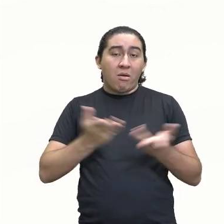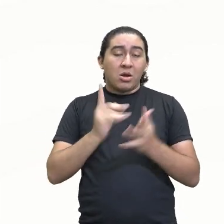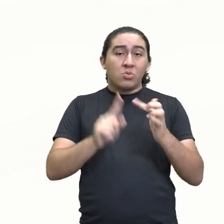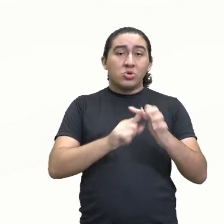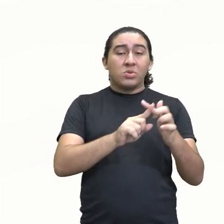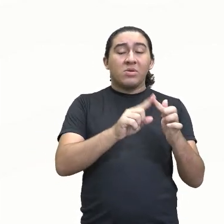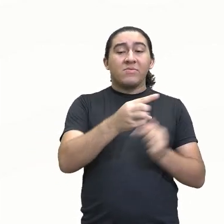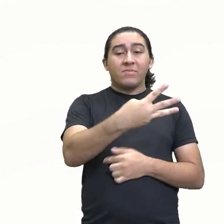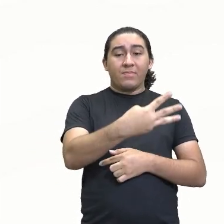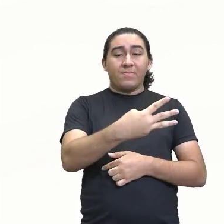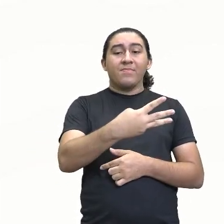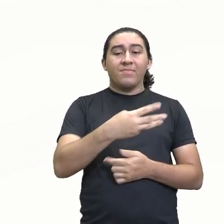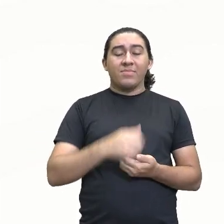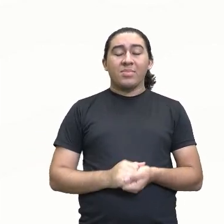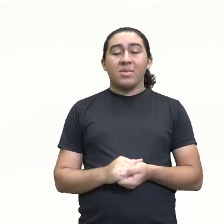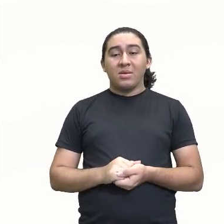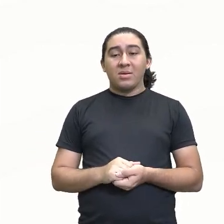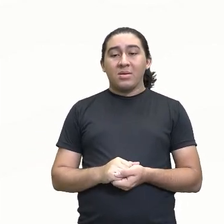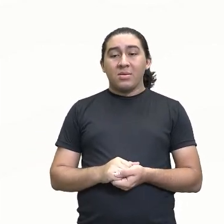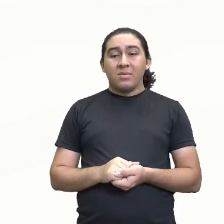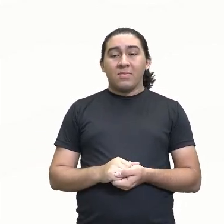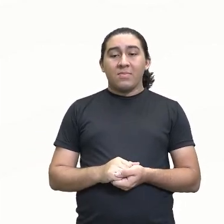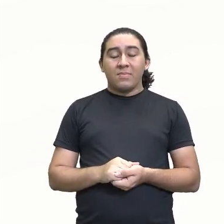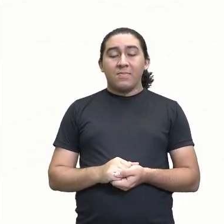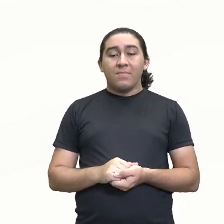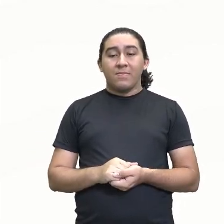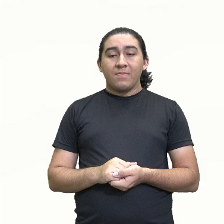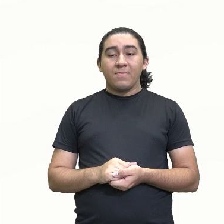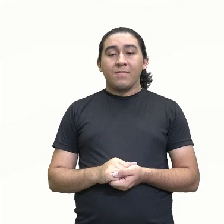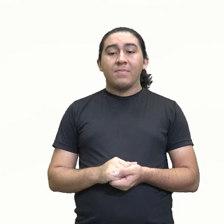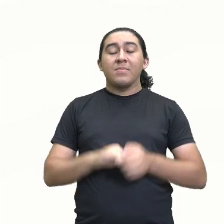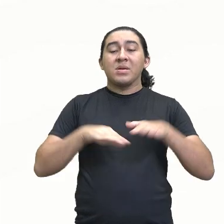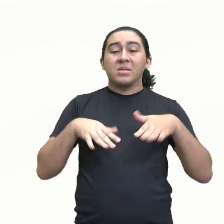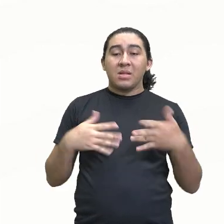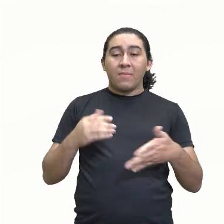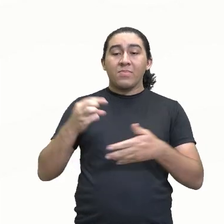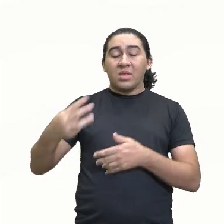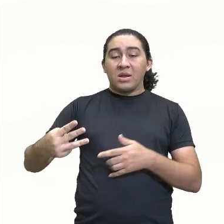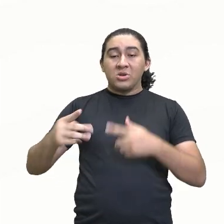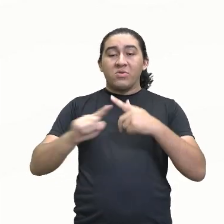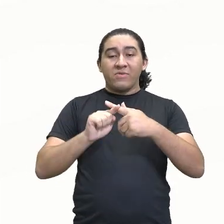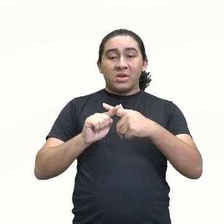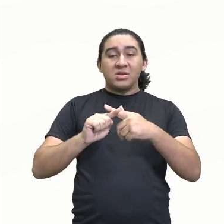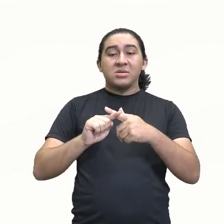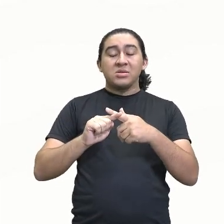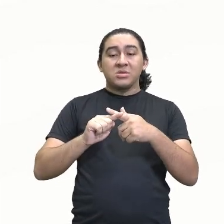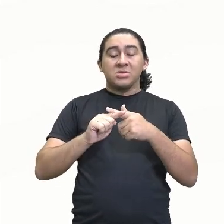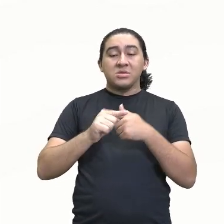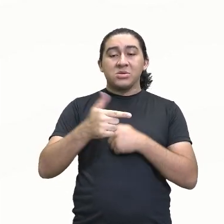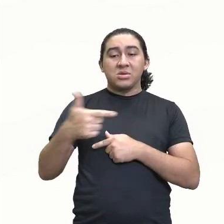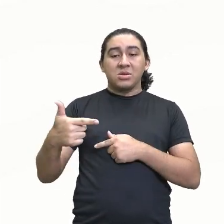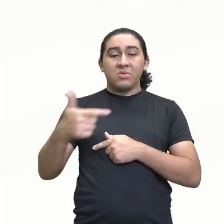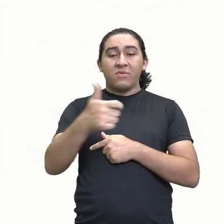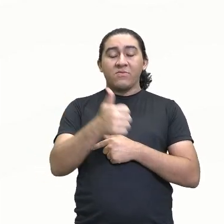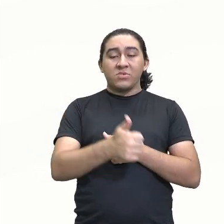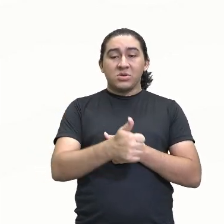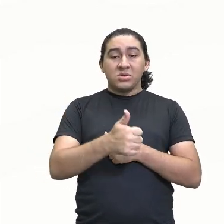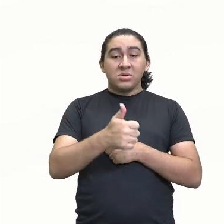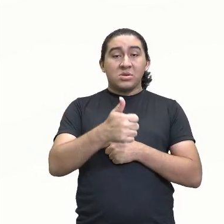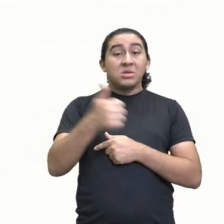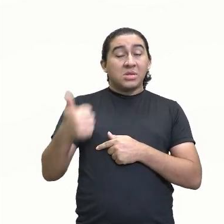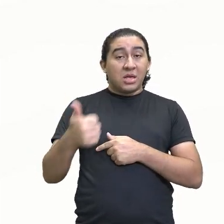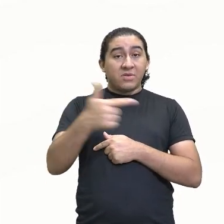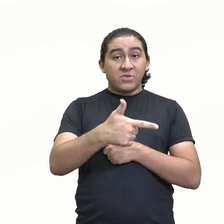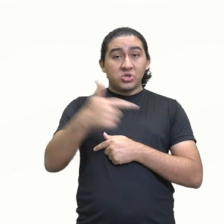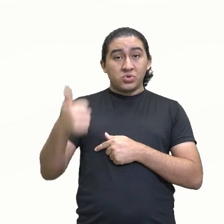por 3. É o que nós vamos colocar aqui, ó. Então, 3 vezes 121. 3